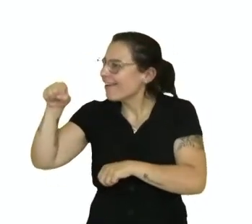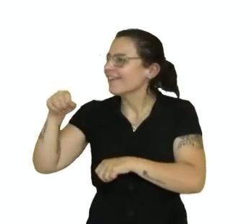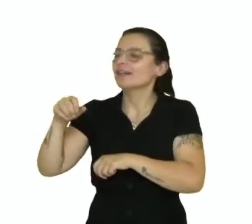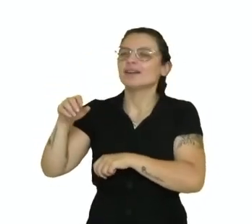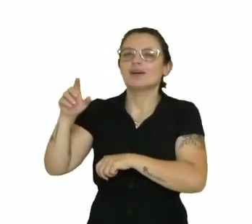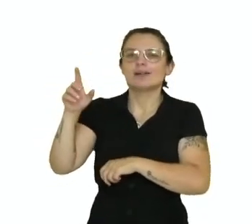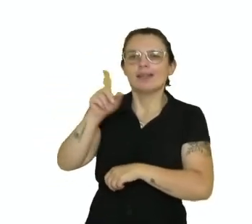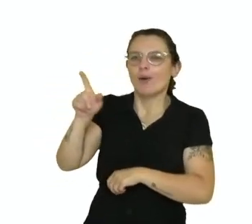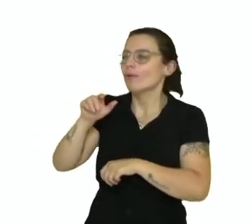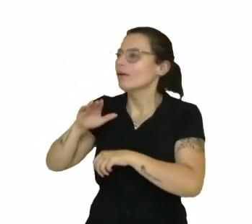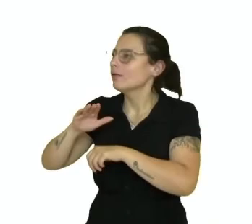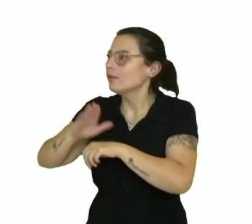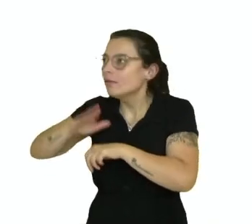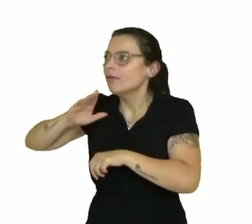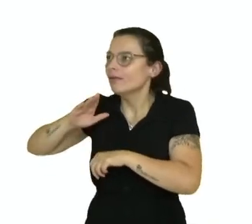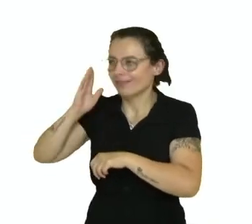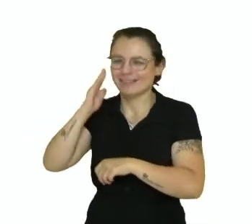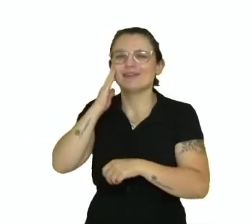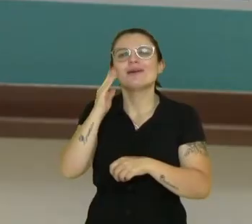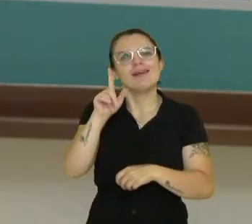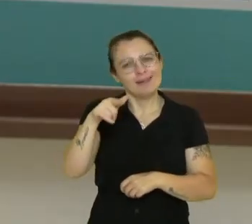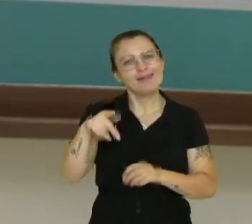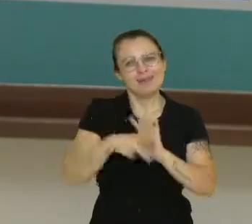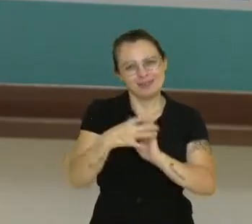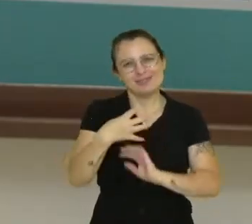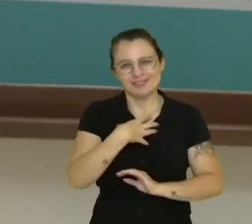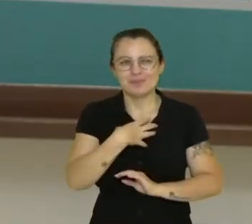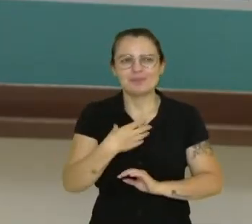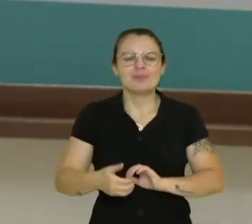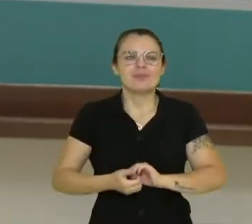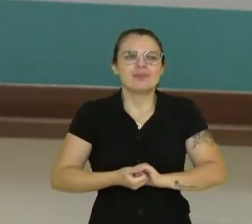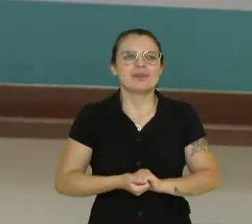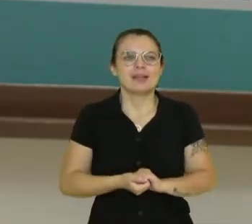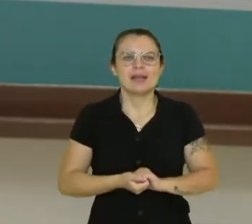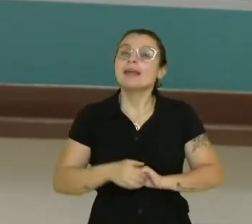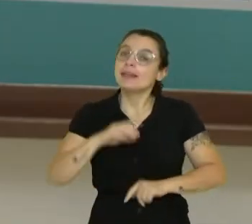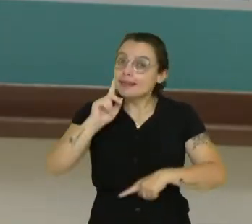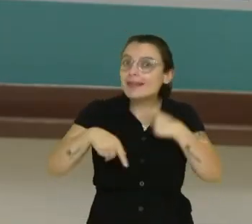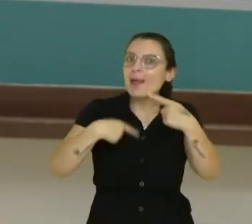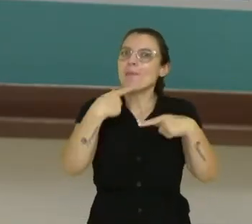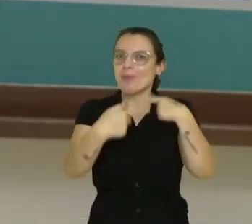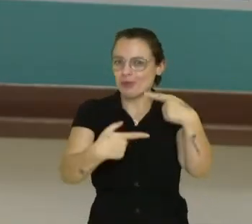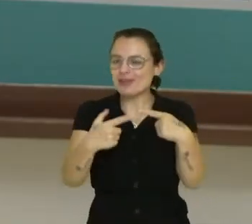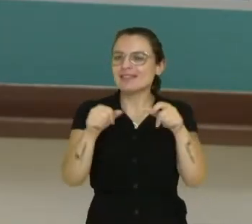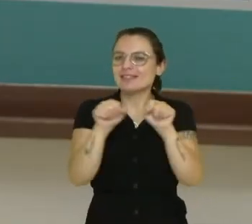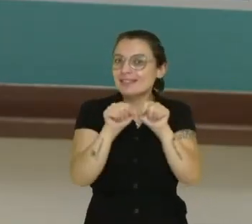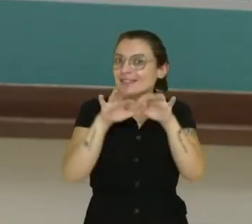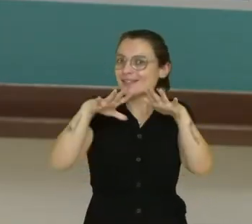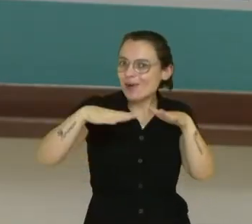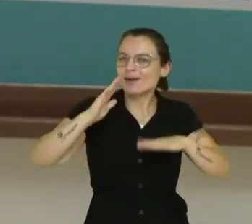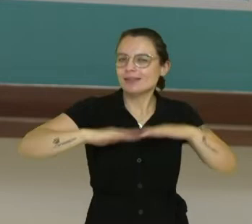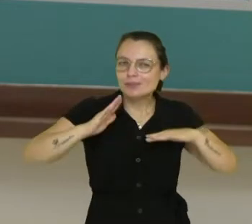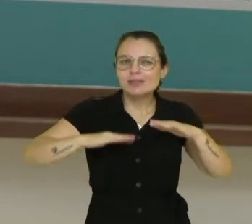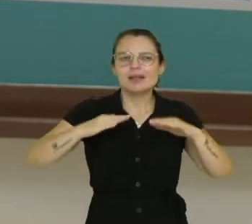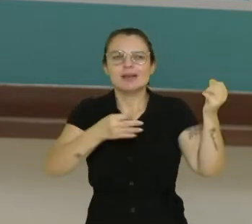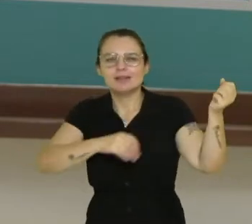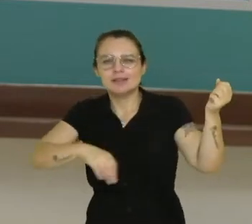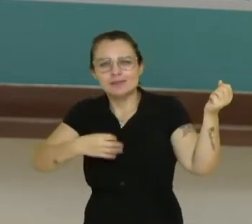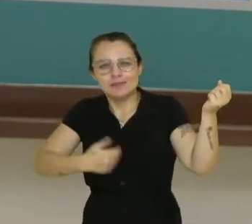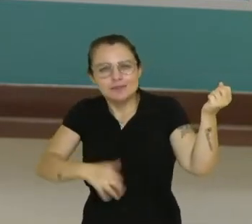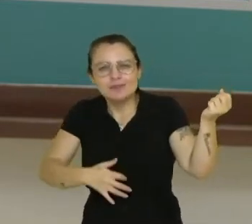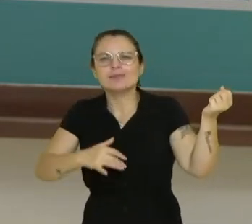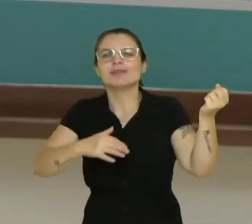são considerados fontes sonoras. Olha que legal! A partir de uma organização, de